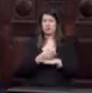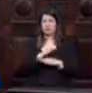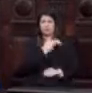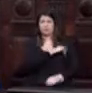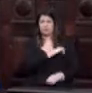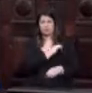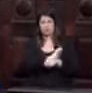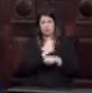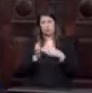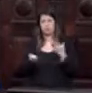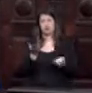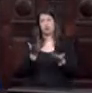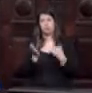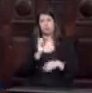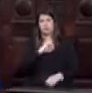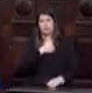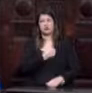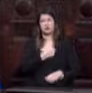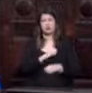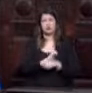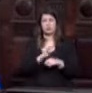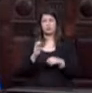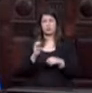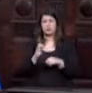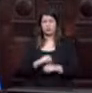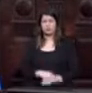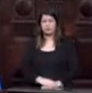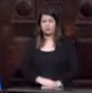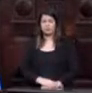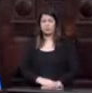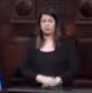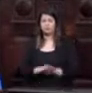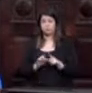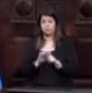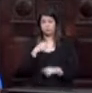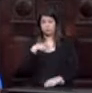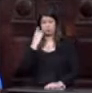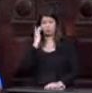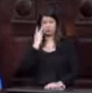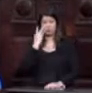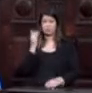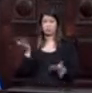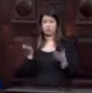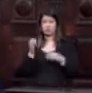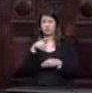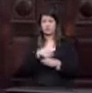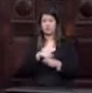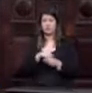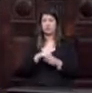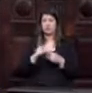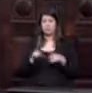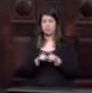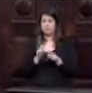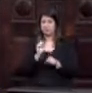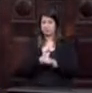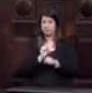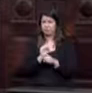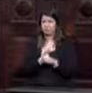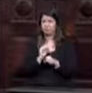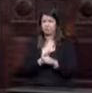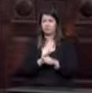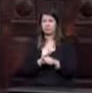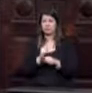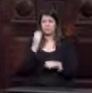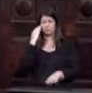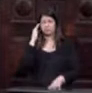reequilíbrio fiscal dos estados. Acho fundamental que nós concluamos essa votação hoje e esperamos que esse